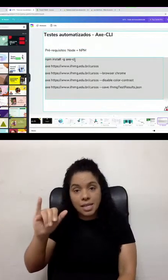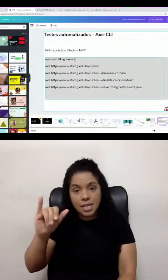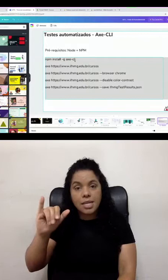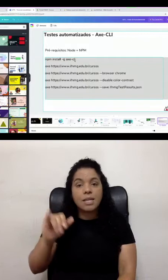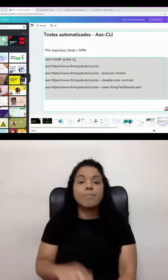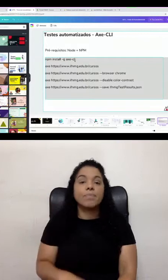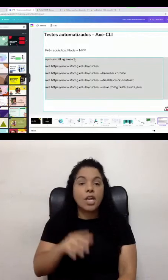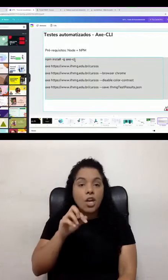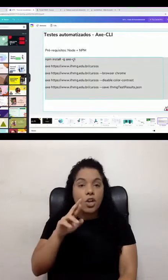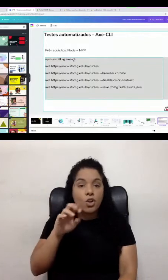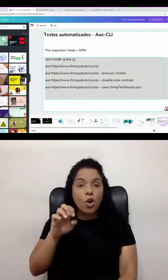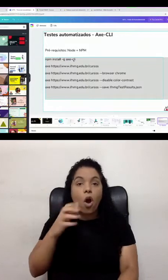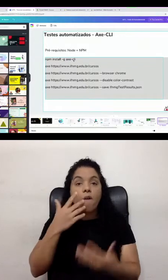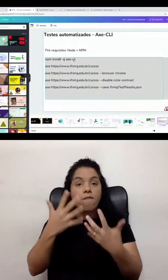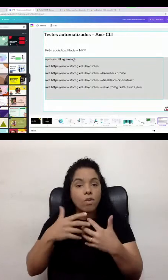funcionando.